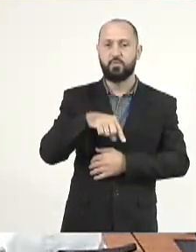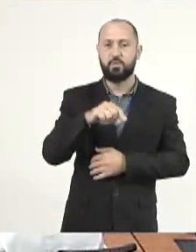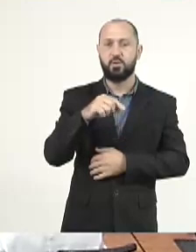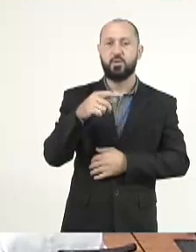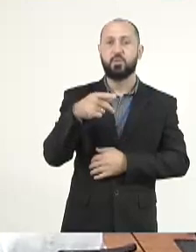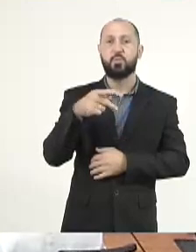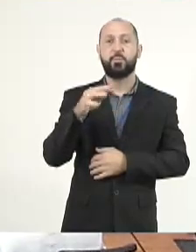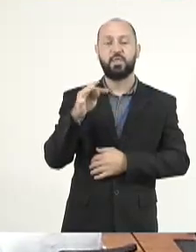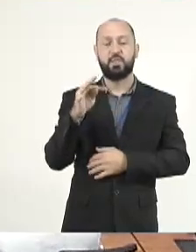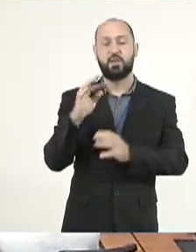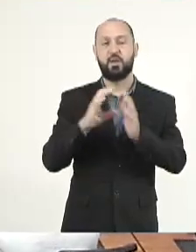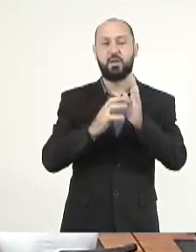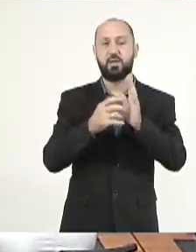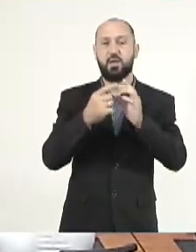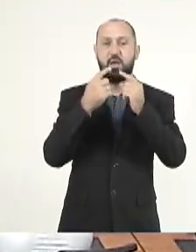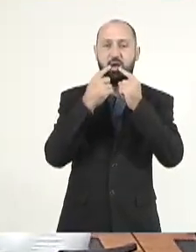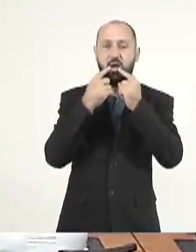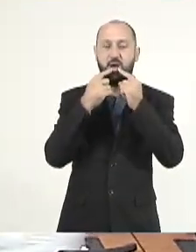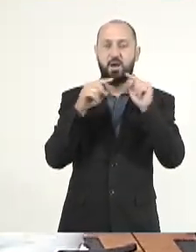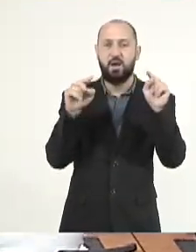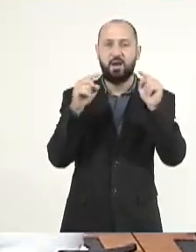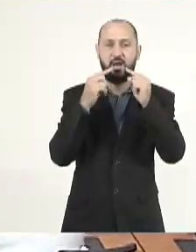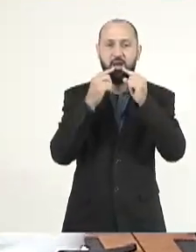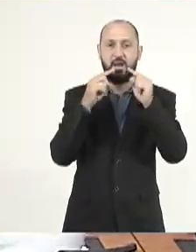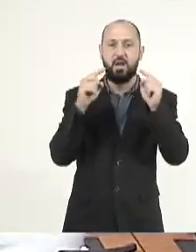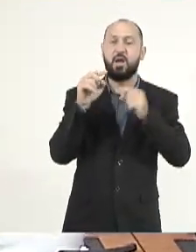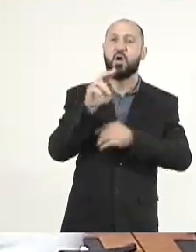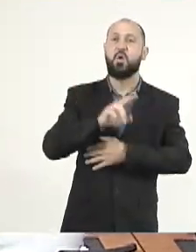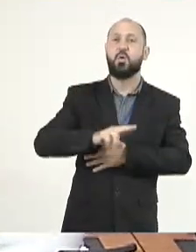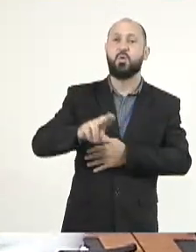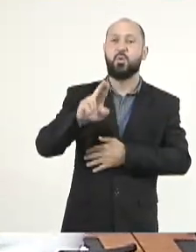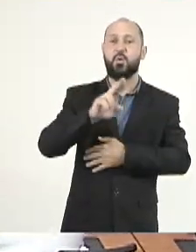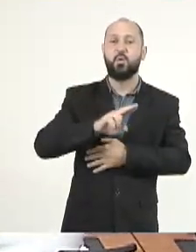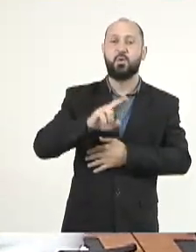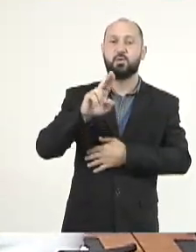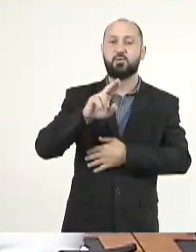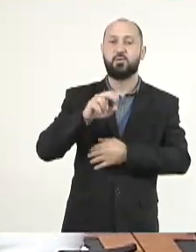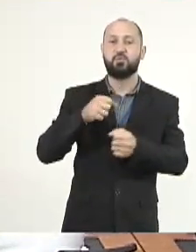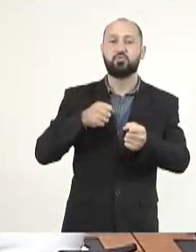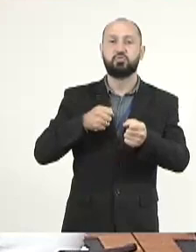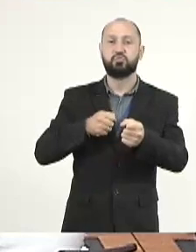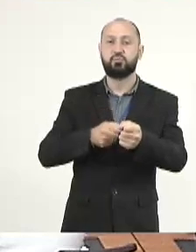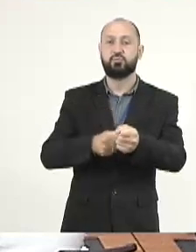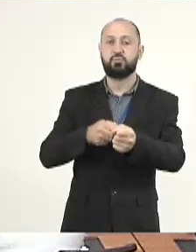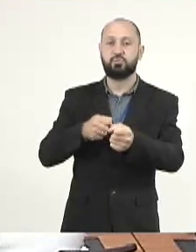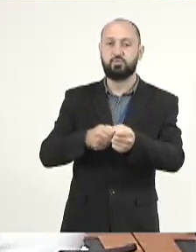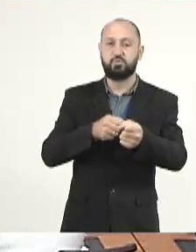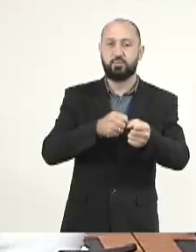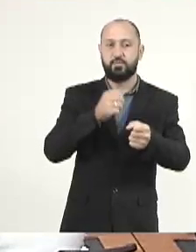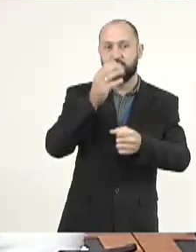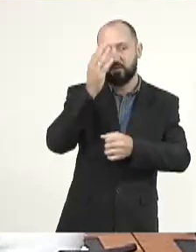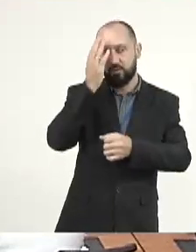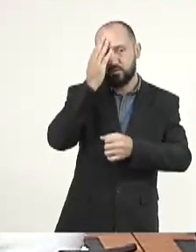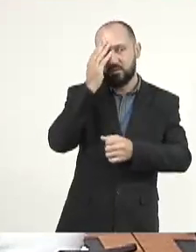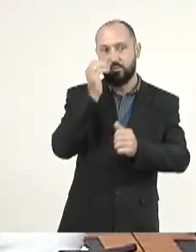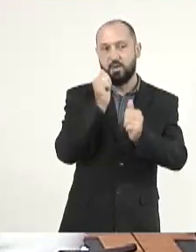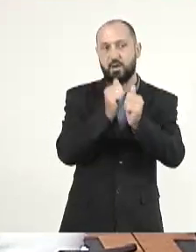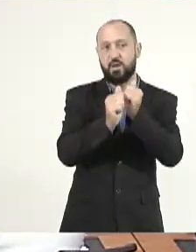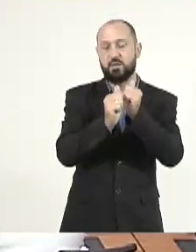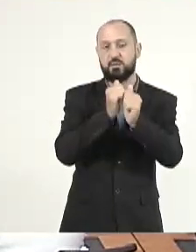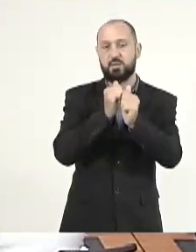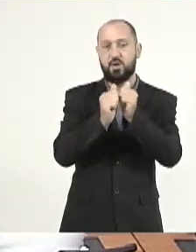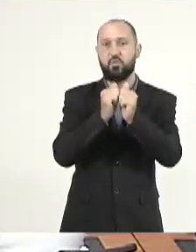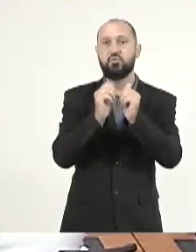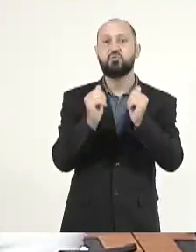PT aqui nesta casa criticam muito a utilização do agrotóxico. Sabia que esse arroz